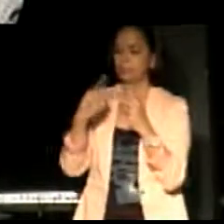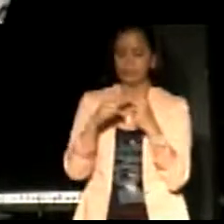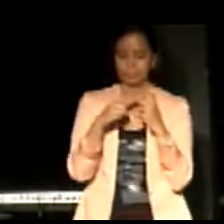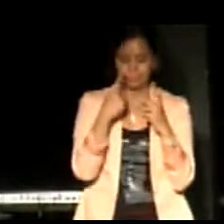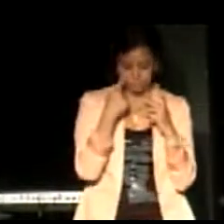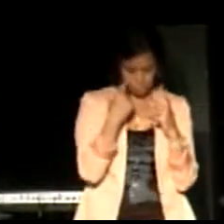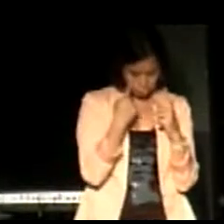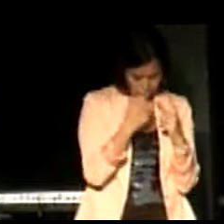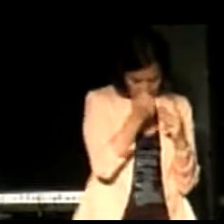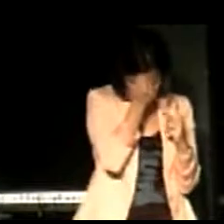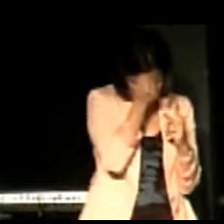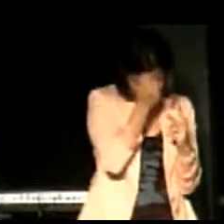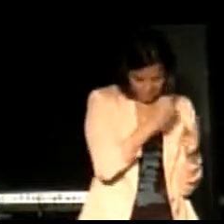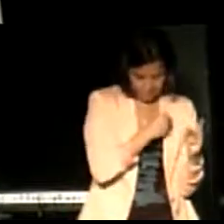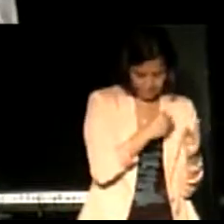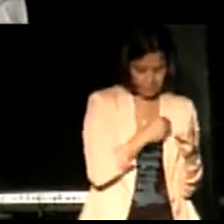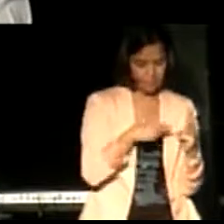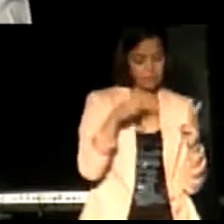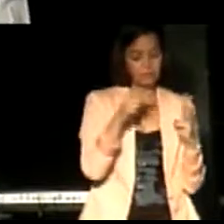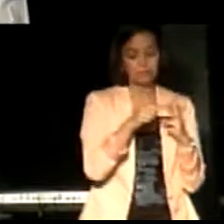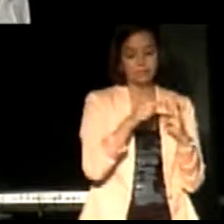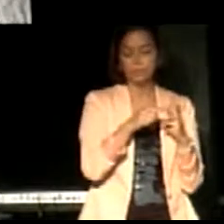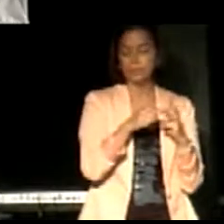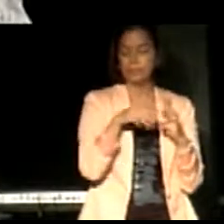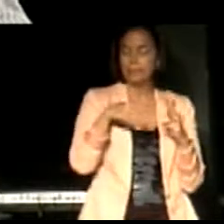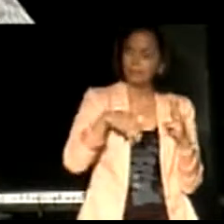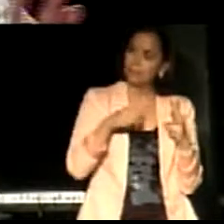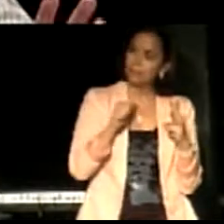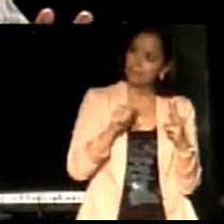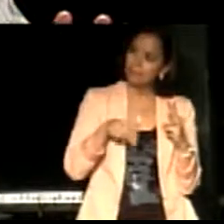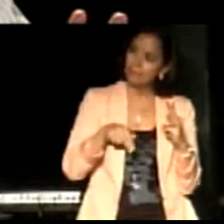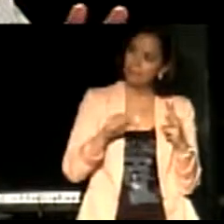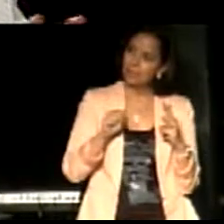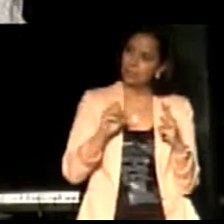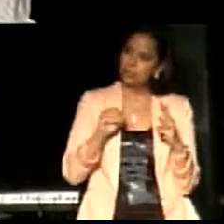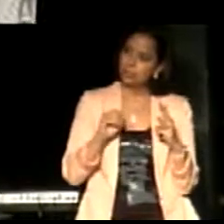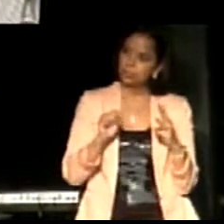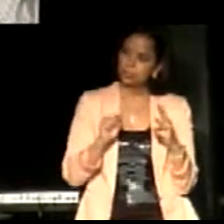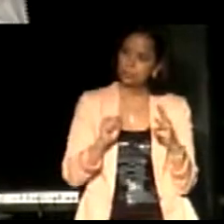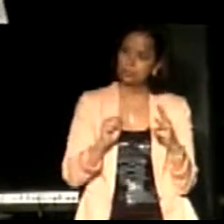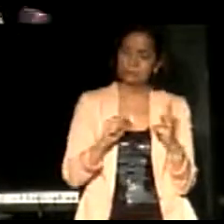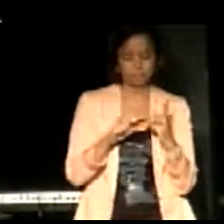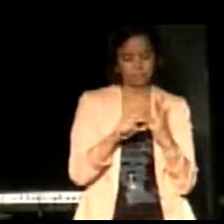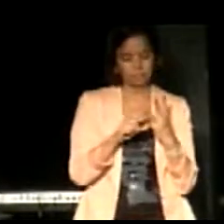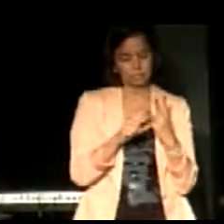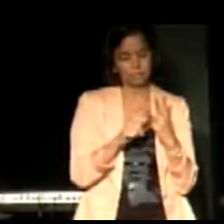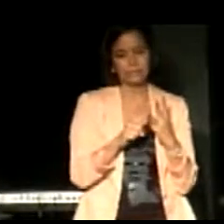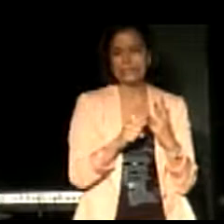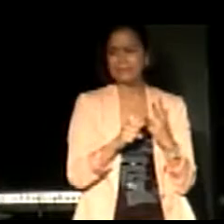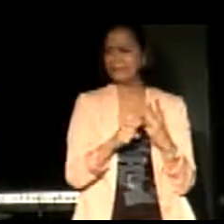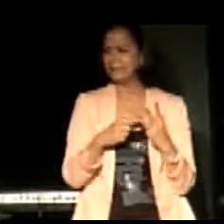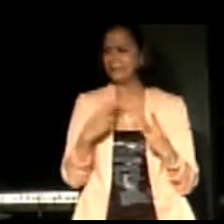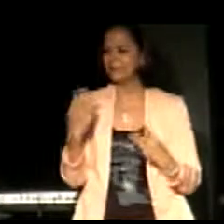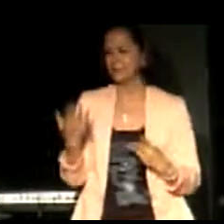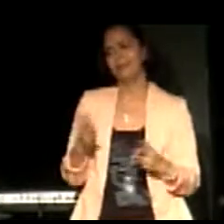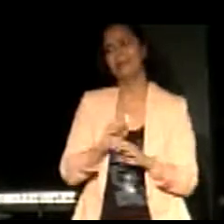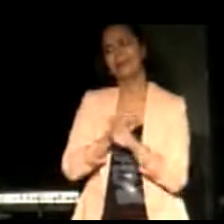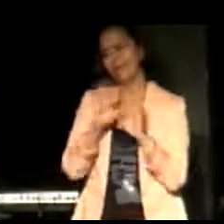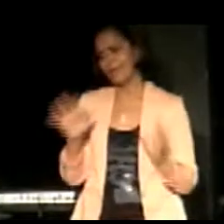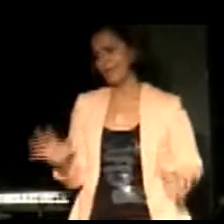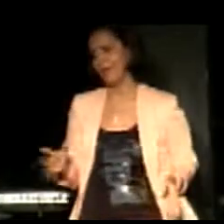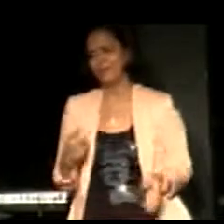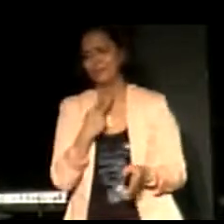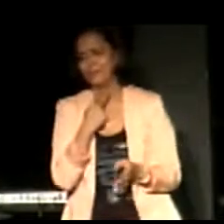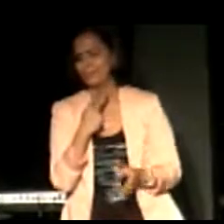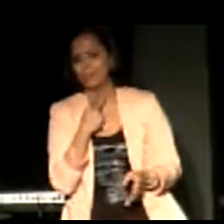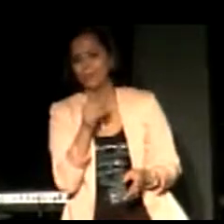depois chorar, para depois ser mansos. E claro que, por natureza, nenhum ser humano pode ser pobre